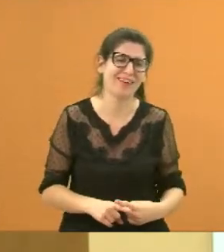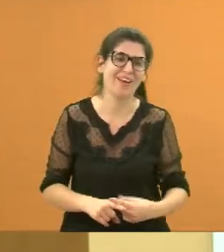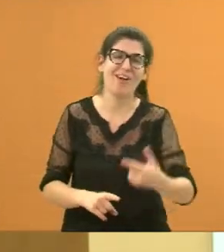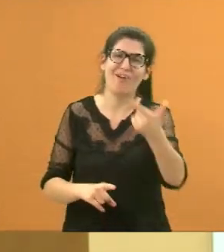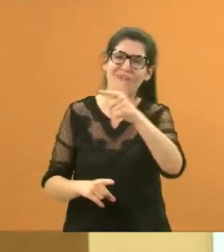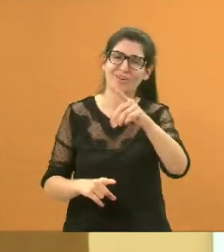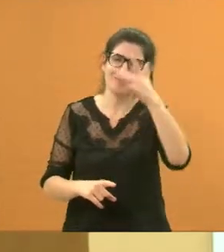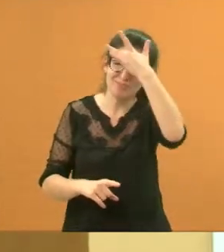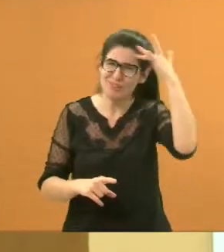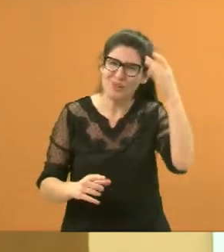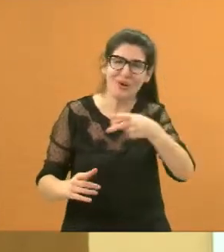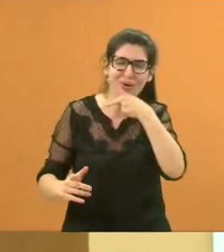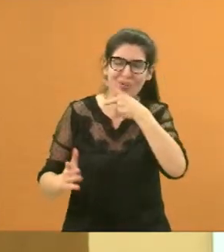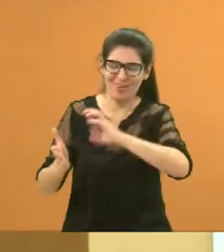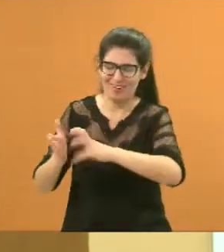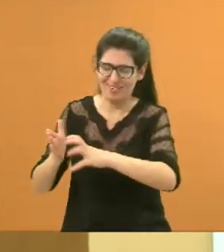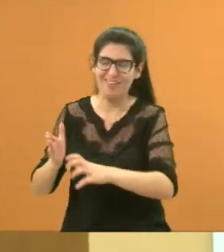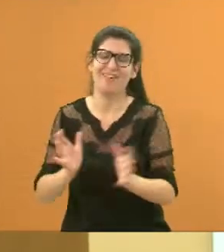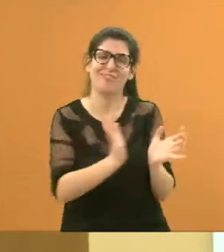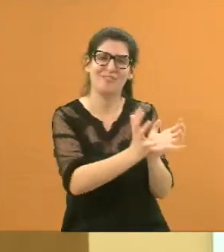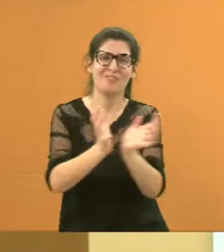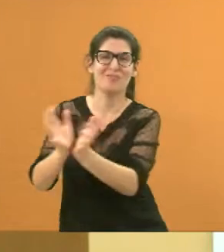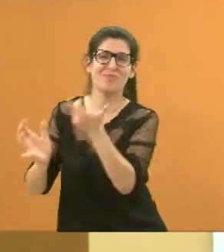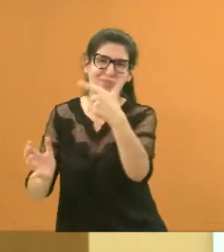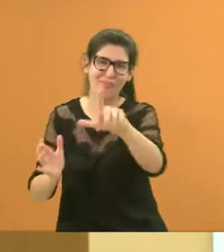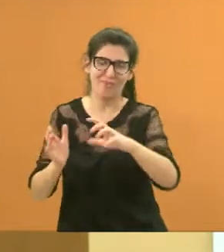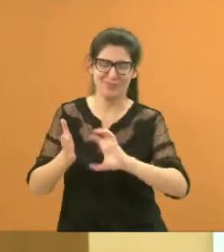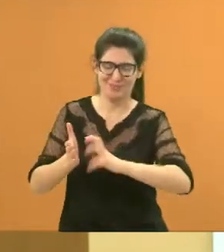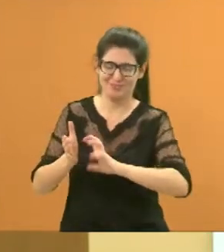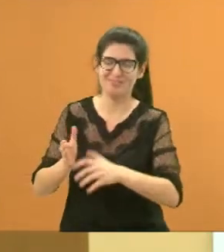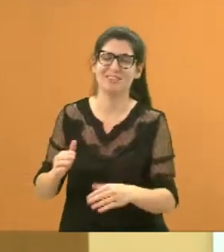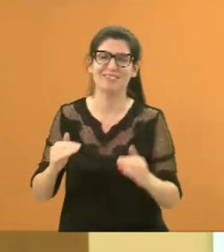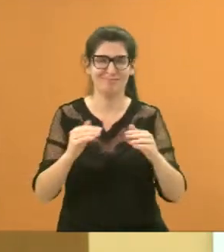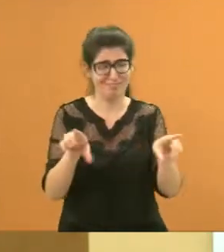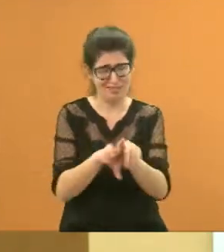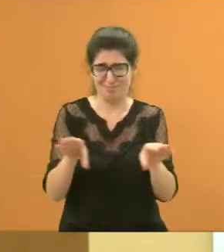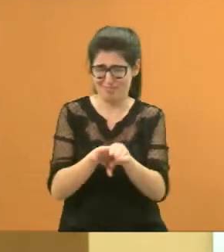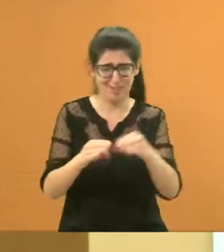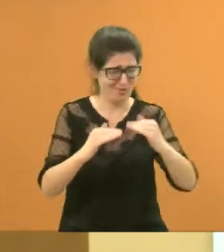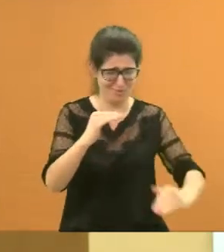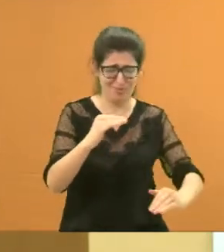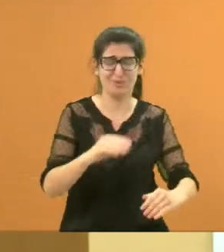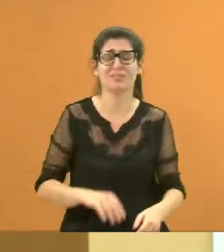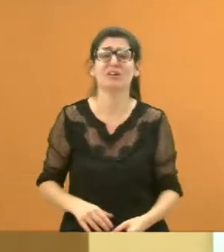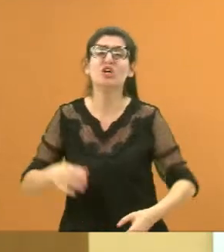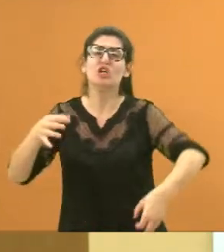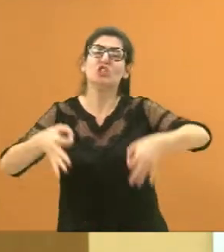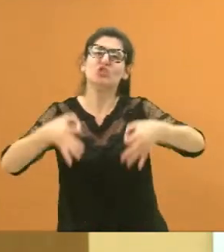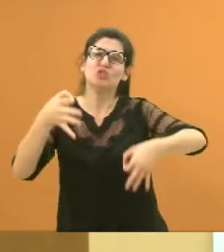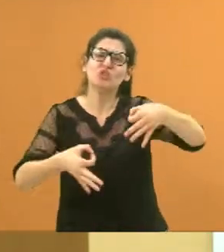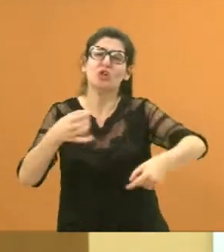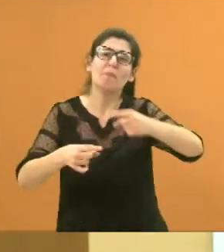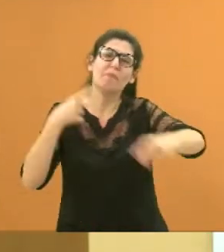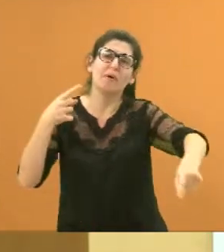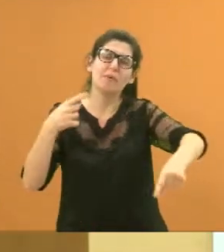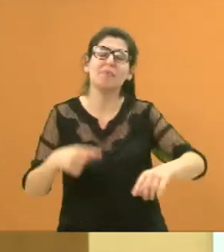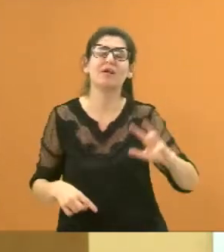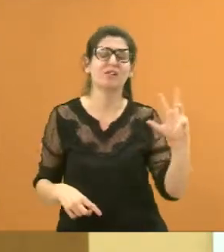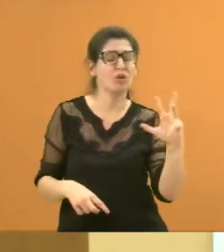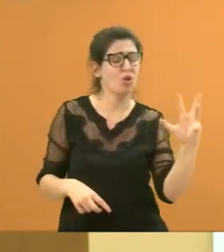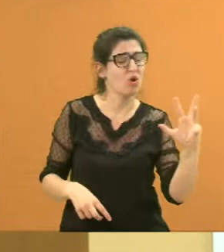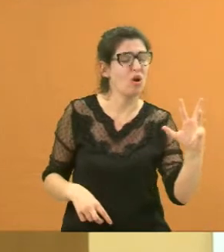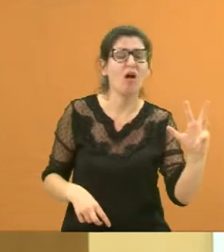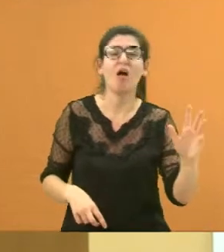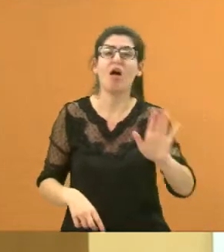discordam, Juarez. É impressionante. A Justiça está querendo proibir a imagem do Lula na